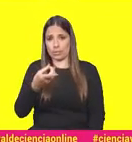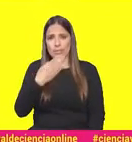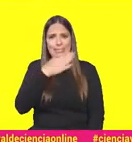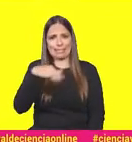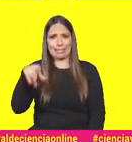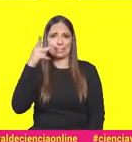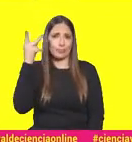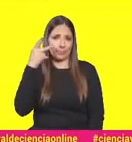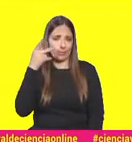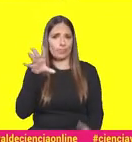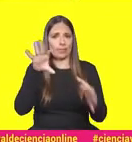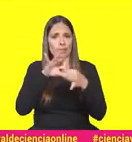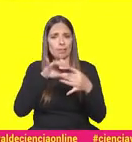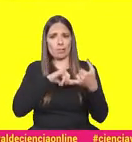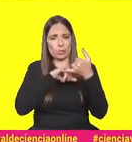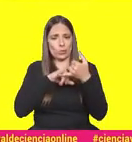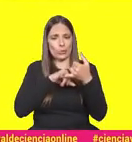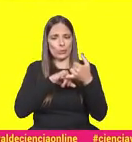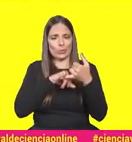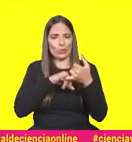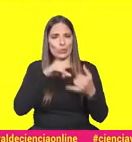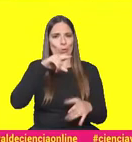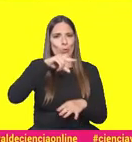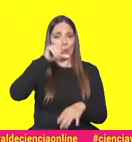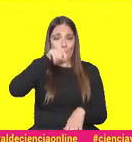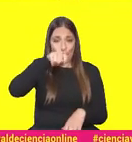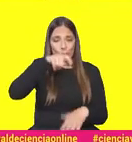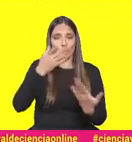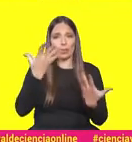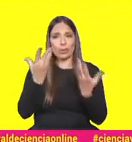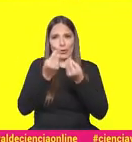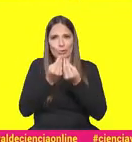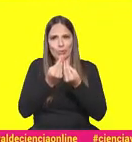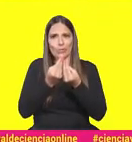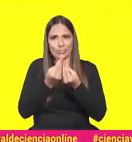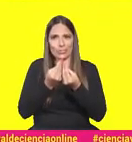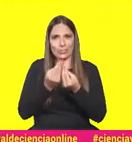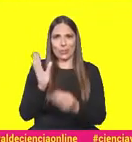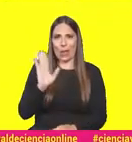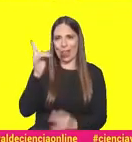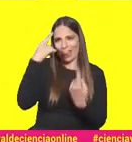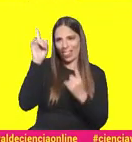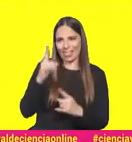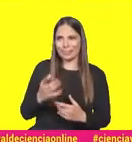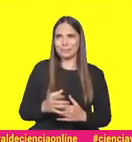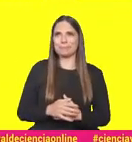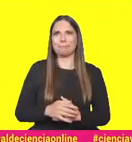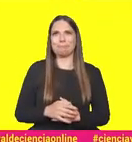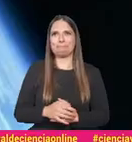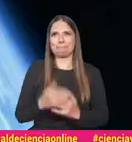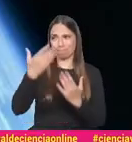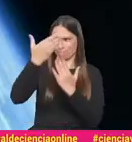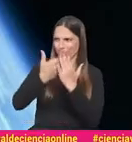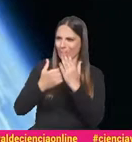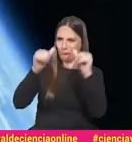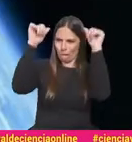Ciência Viva, Associação Mutualista Montepio, e que agora se junta, uau, ali olá, com professor. Um planeta de pano de fundo. Que